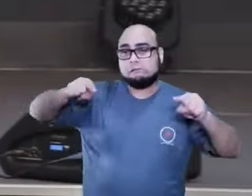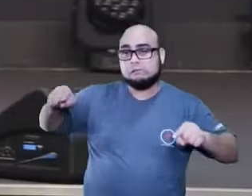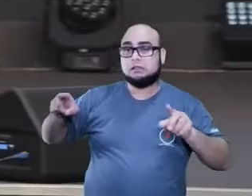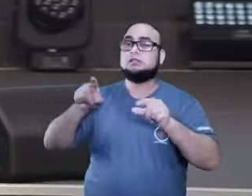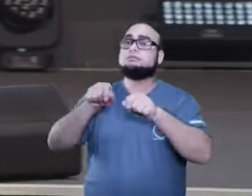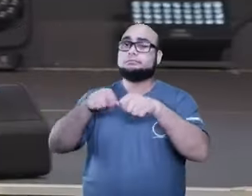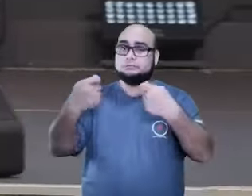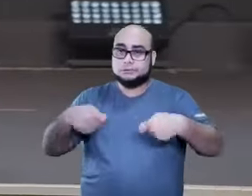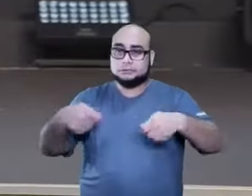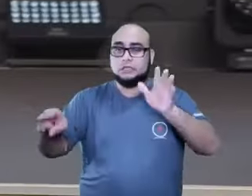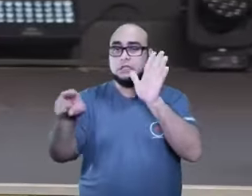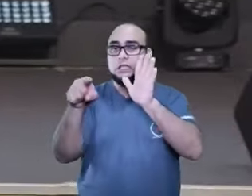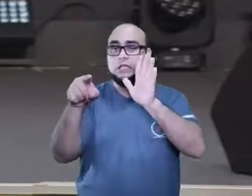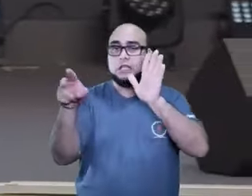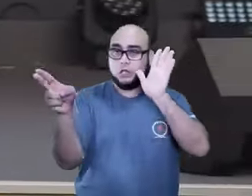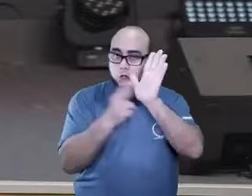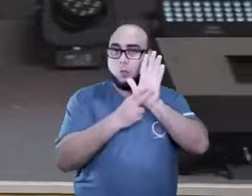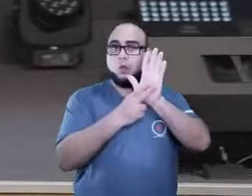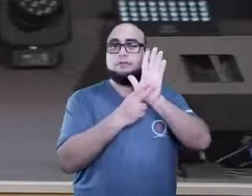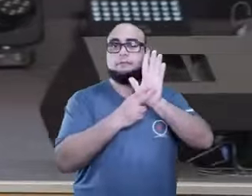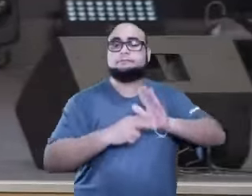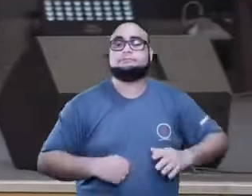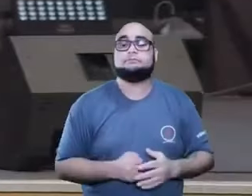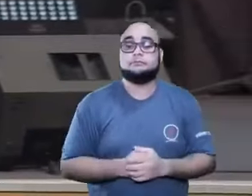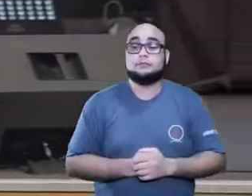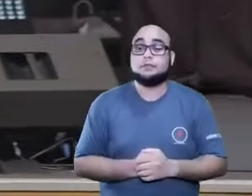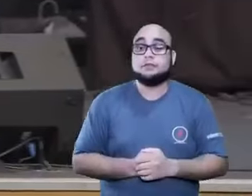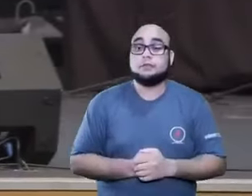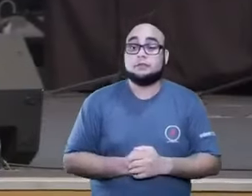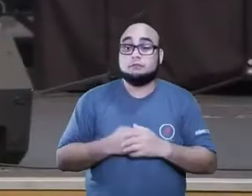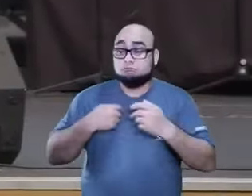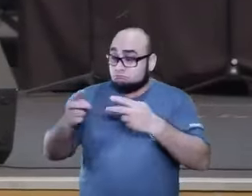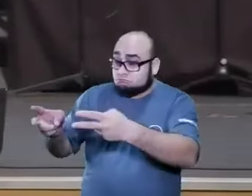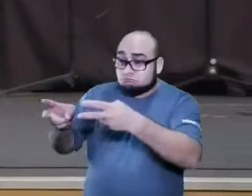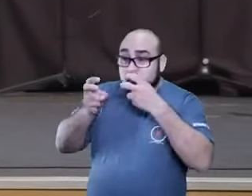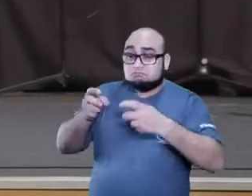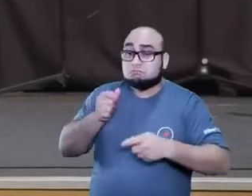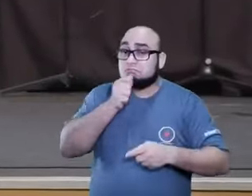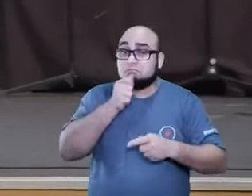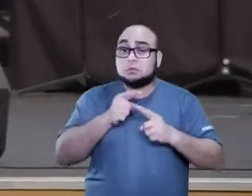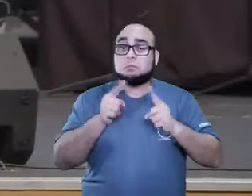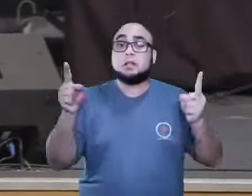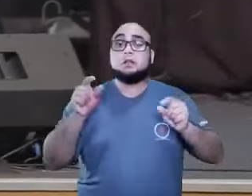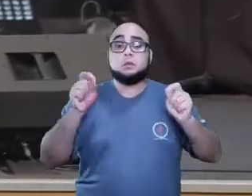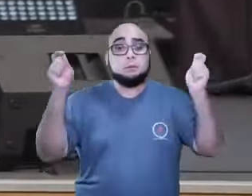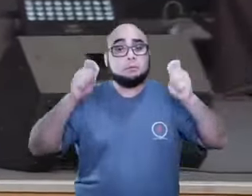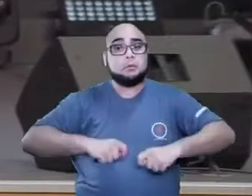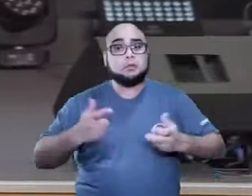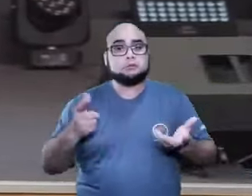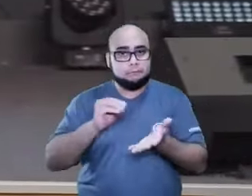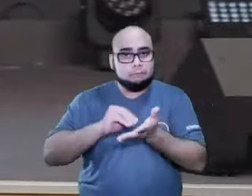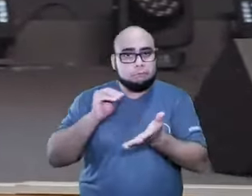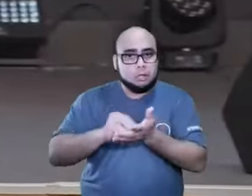reconhece que, embora não esteja vendo e nem percebendo, pode estar deixando de cumprir